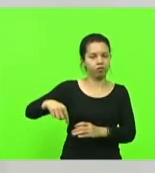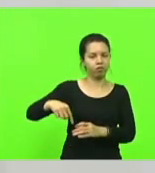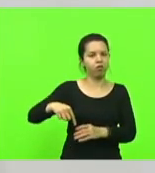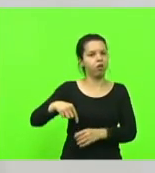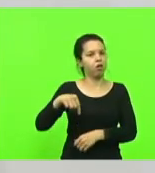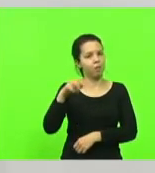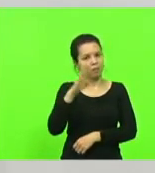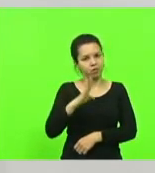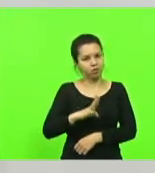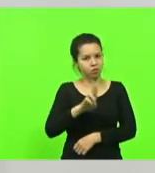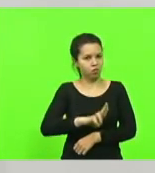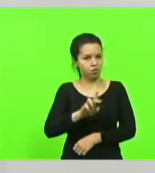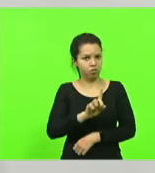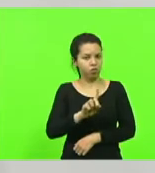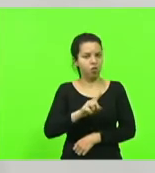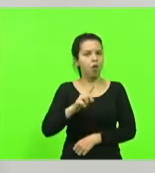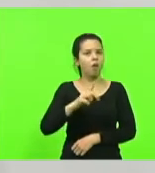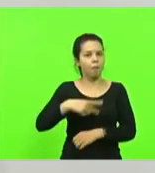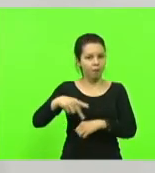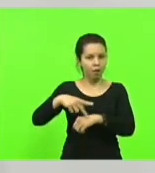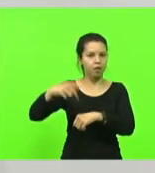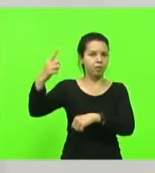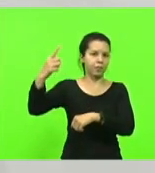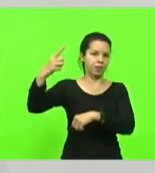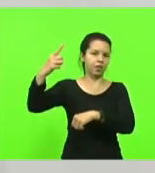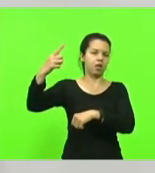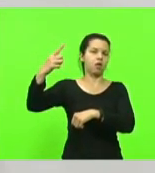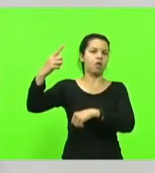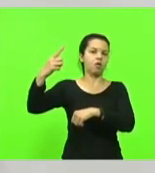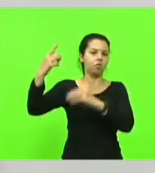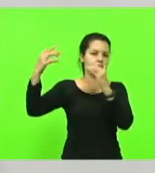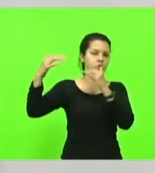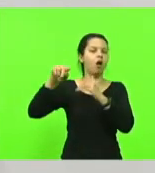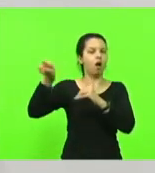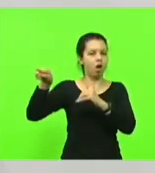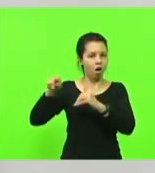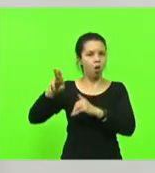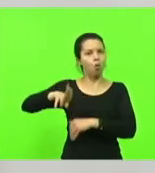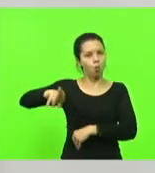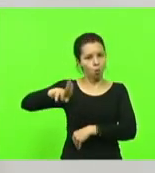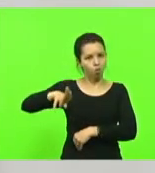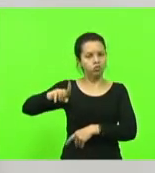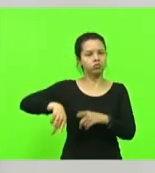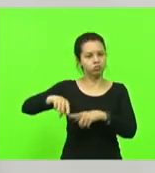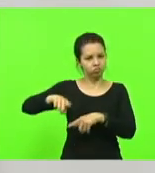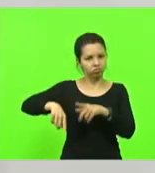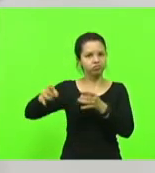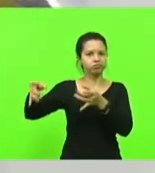utilizam. Os países de primeiro mundo utilizam resíduo de fundição.